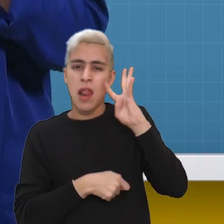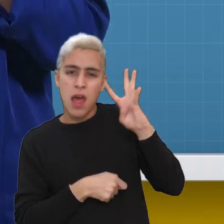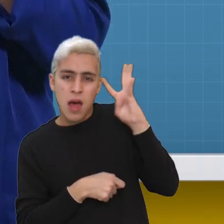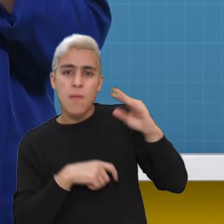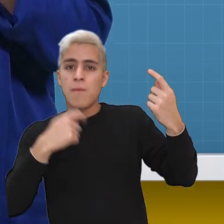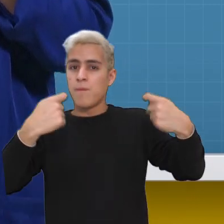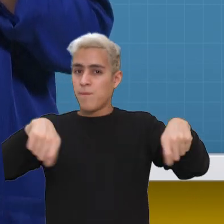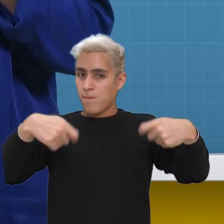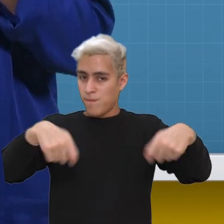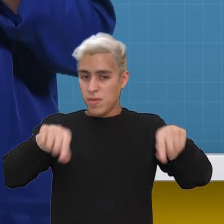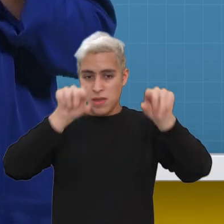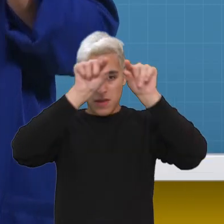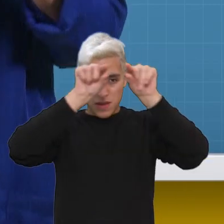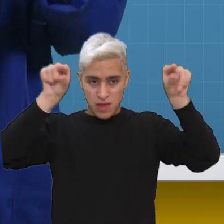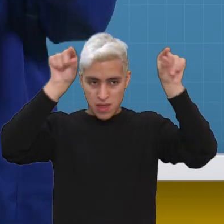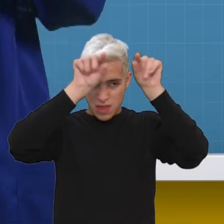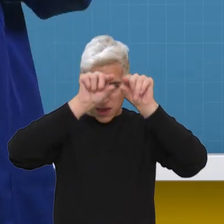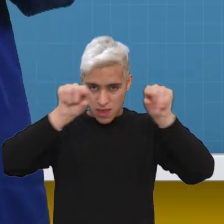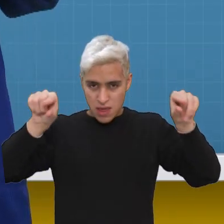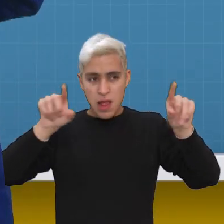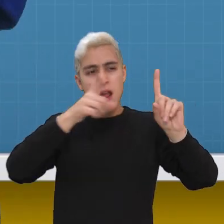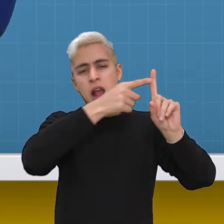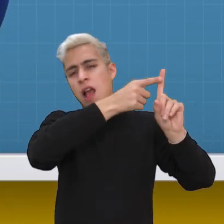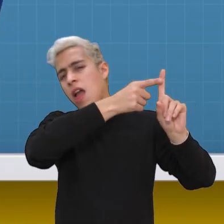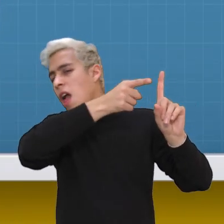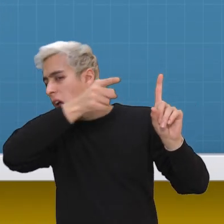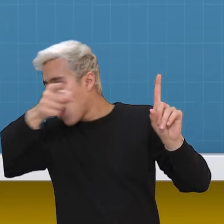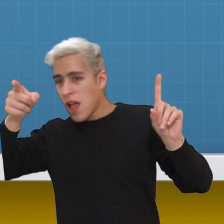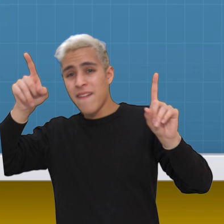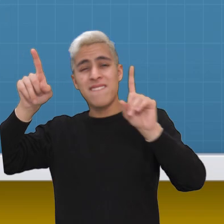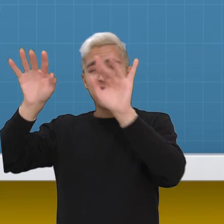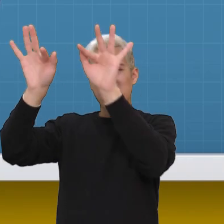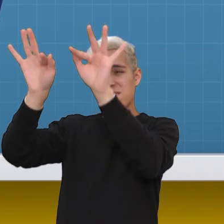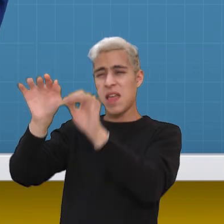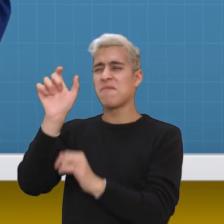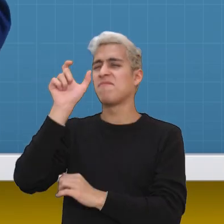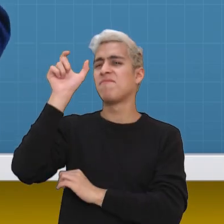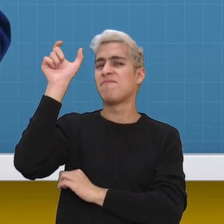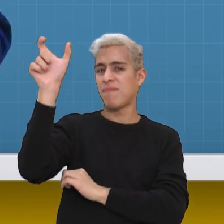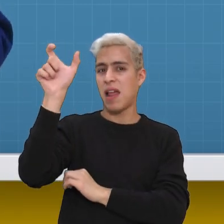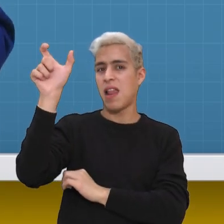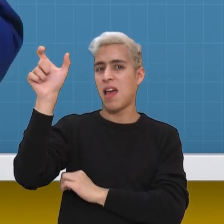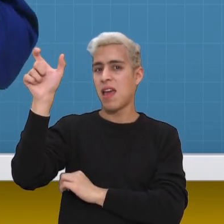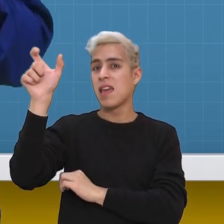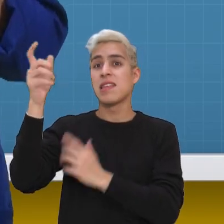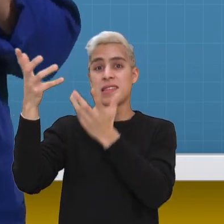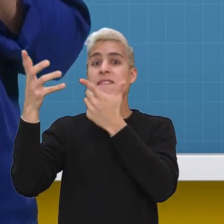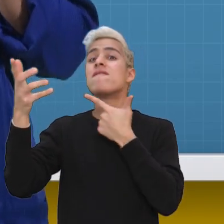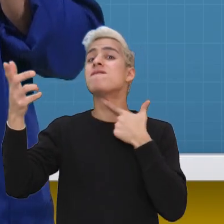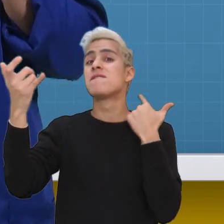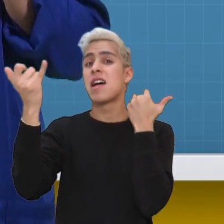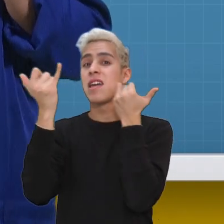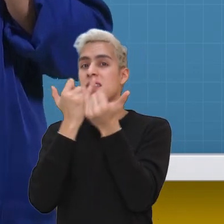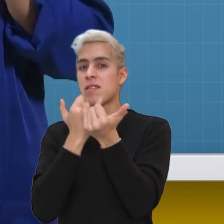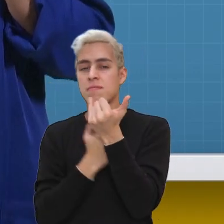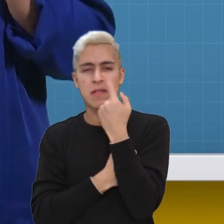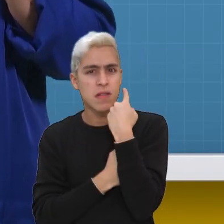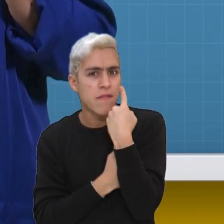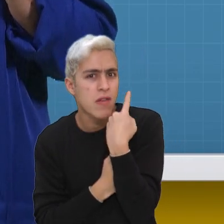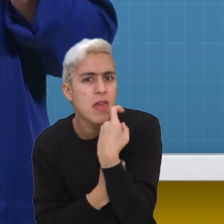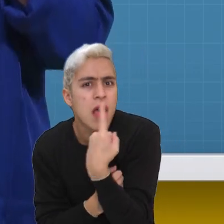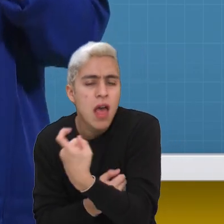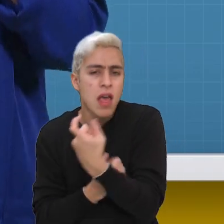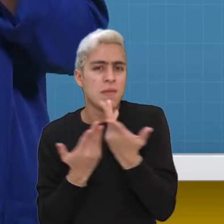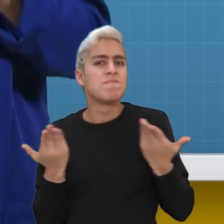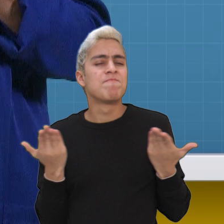essa musicalidade, a gente vai ter que fazer o verso, escrever a linha inteira e lá no finzinho colocar a palavra que a gente quer que